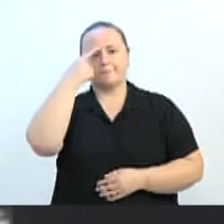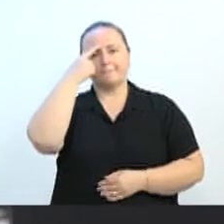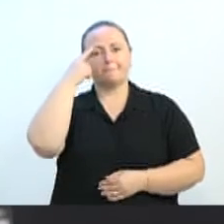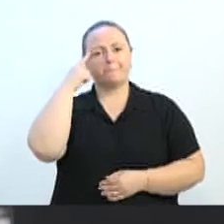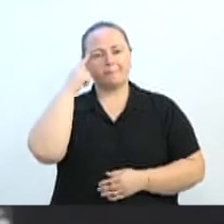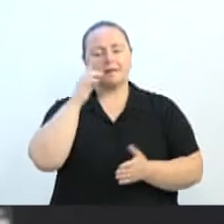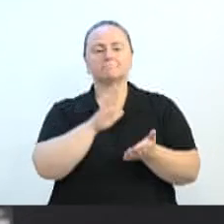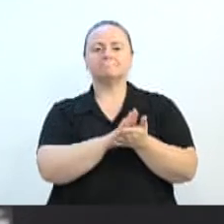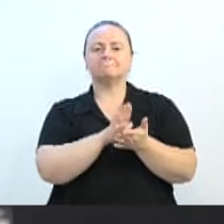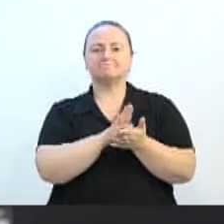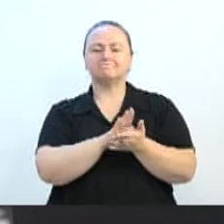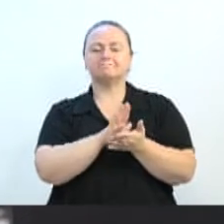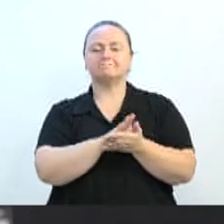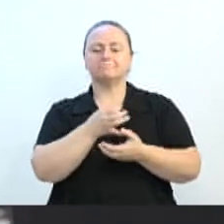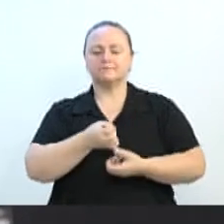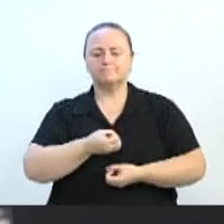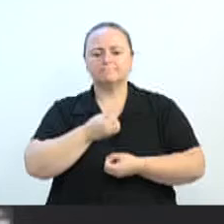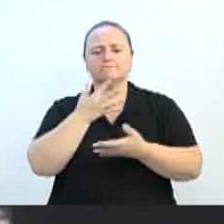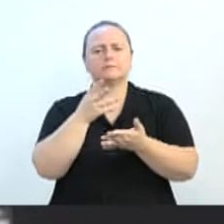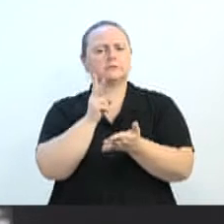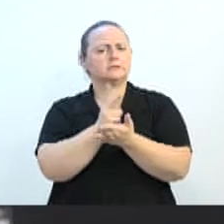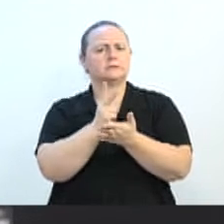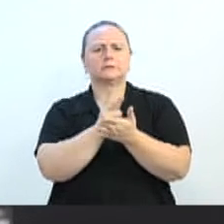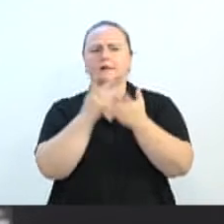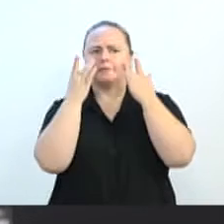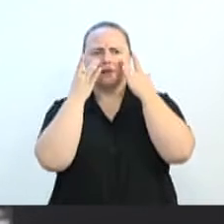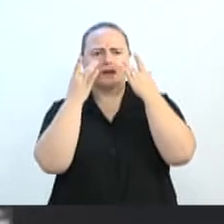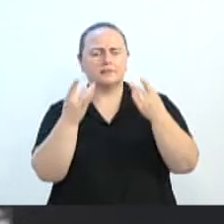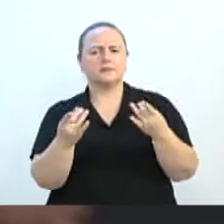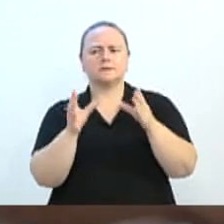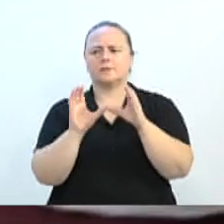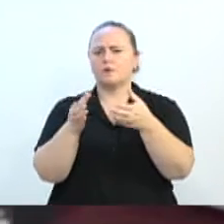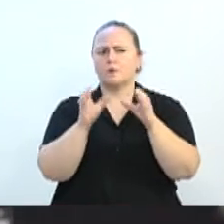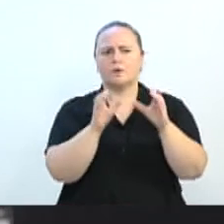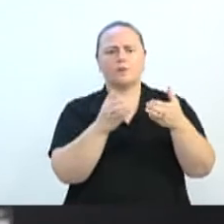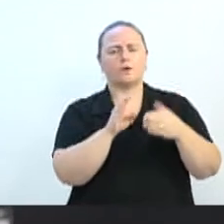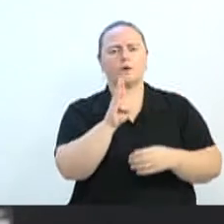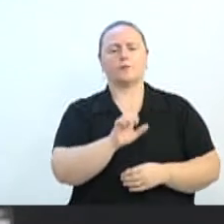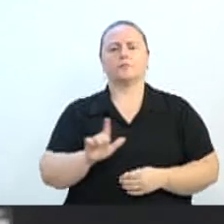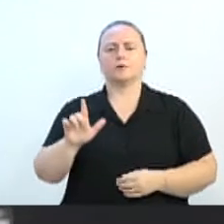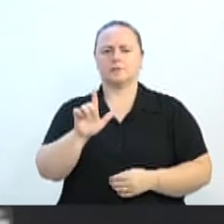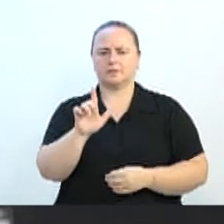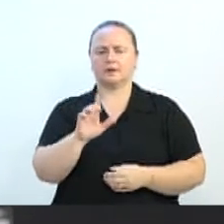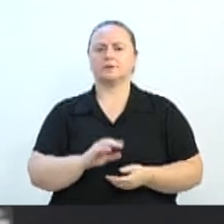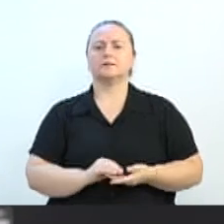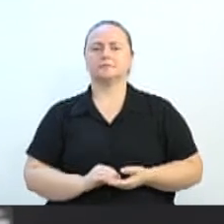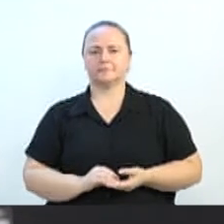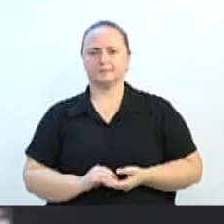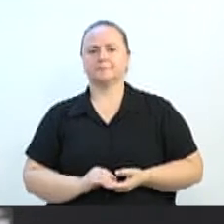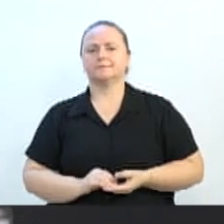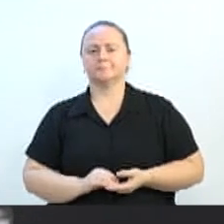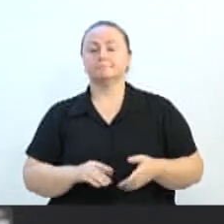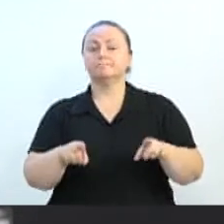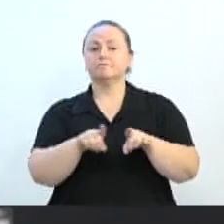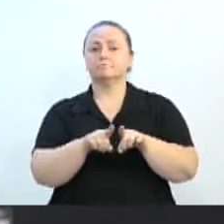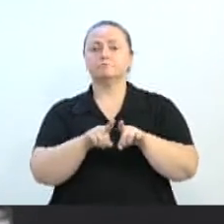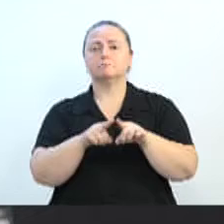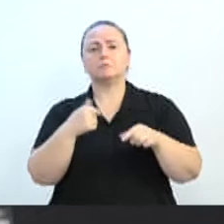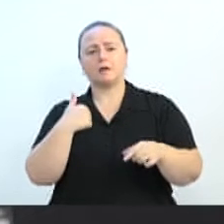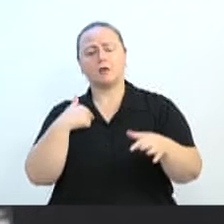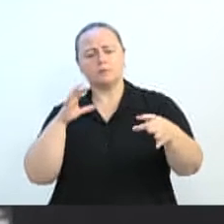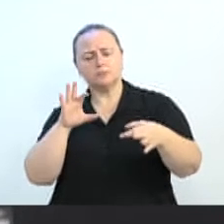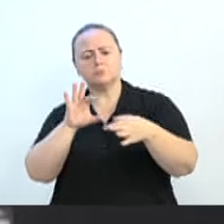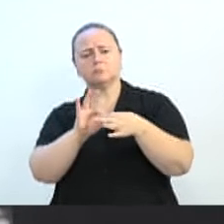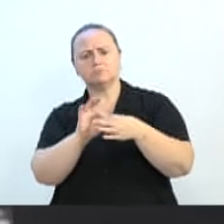excelência pelo pronunciamento sempre atento às necessidades das várias comunidades aqui na nossa cidade quero une forças com o